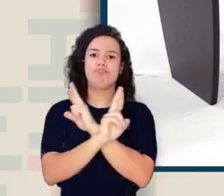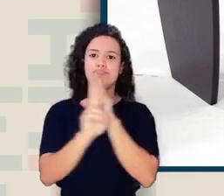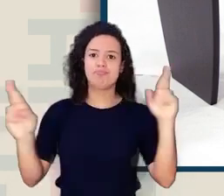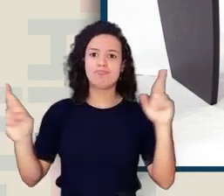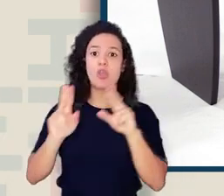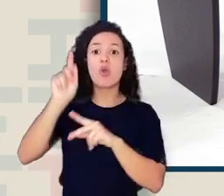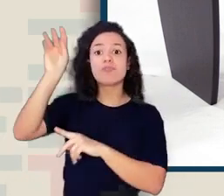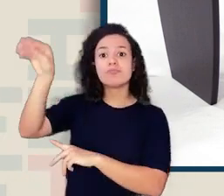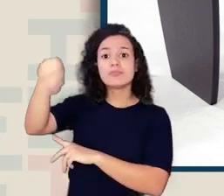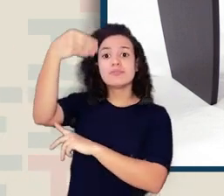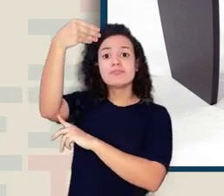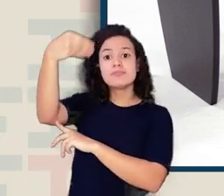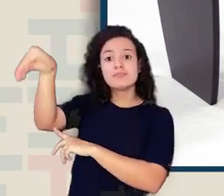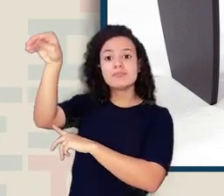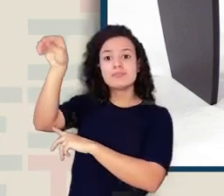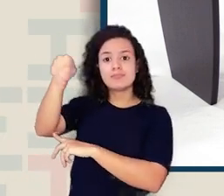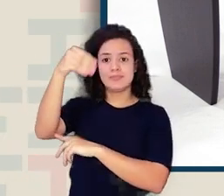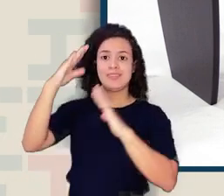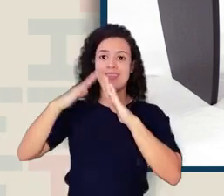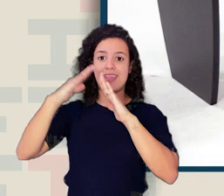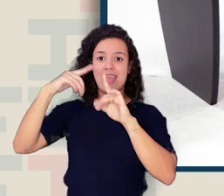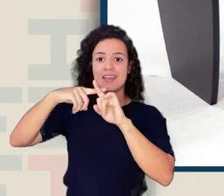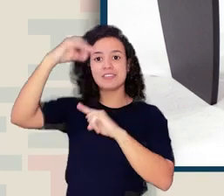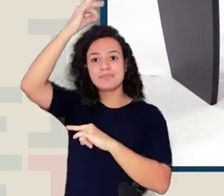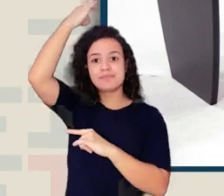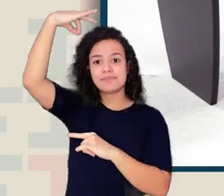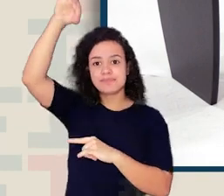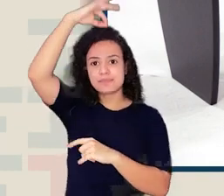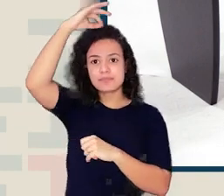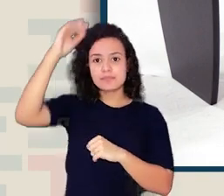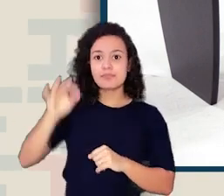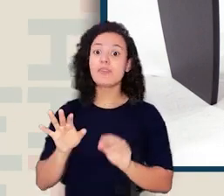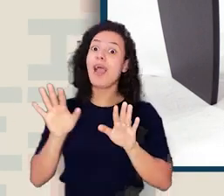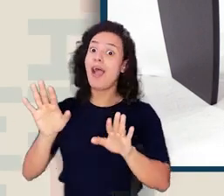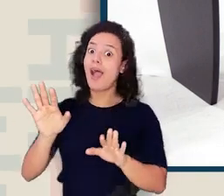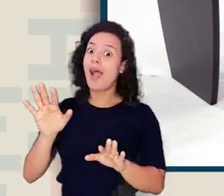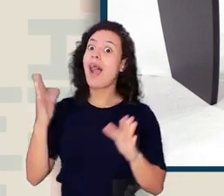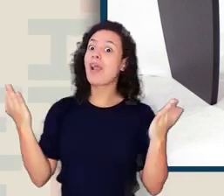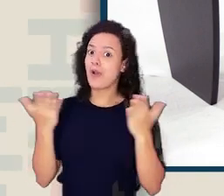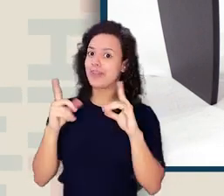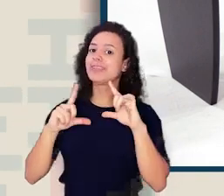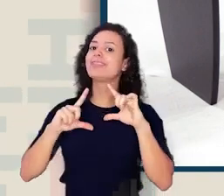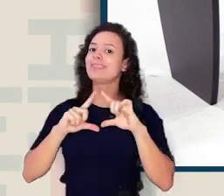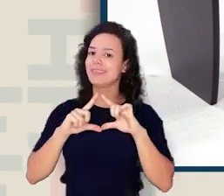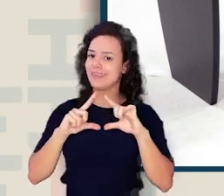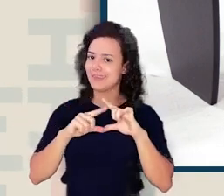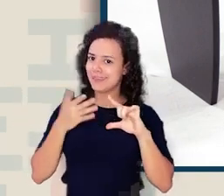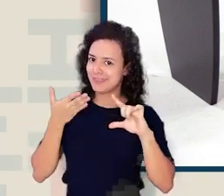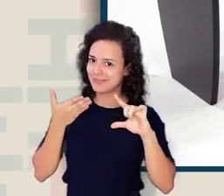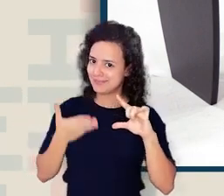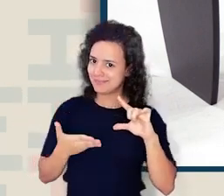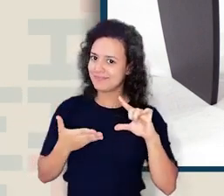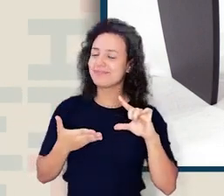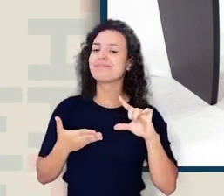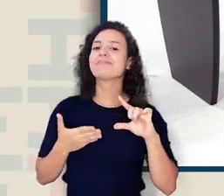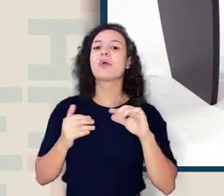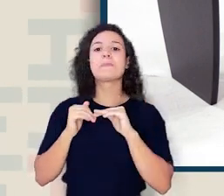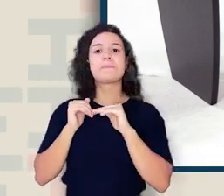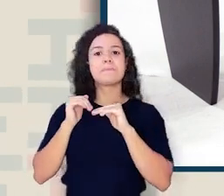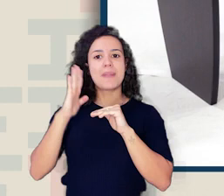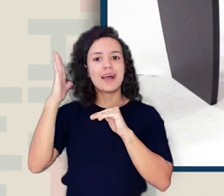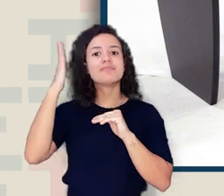relação com os sinos das igrejas de Nossa Senhora do Rosário. E o triângulo? O triângulo mais